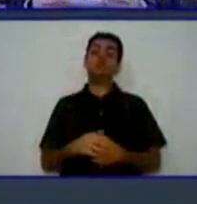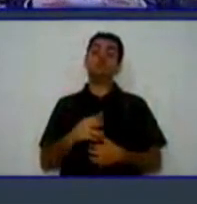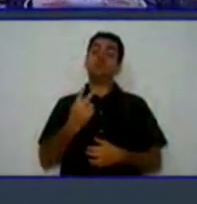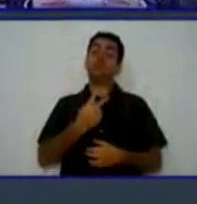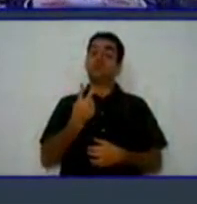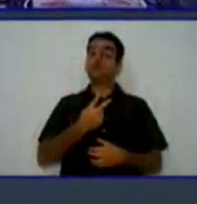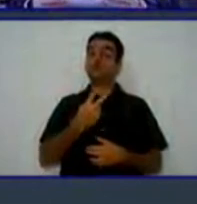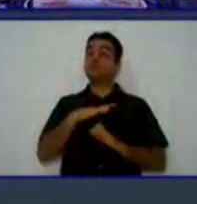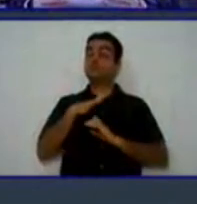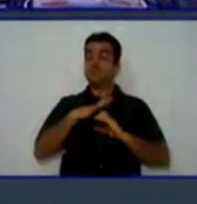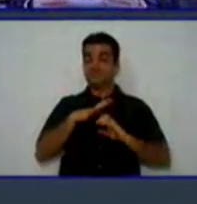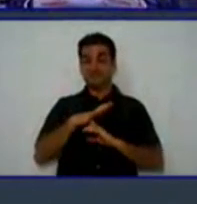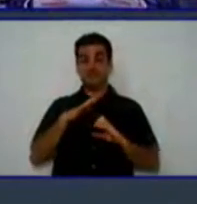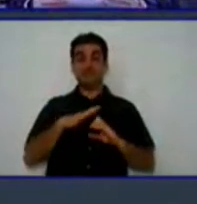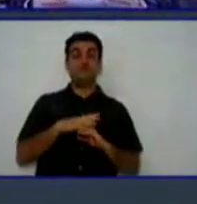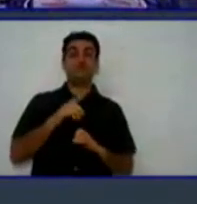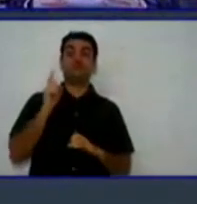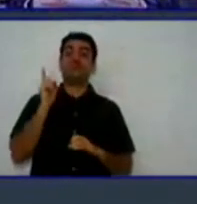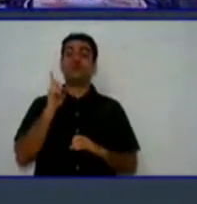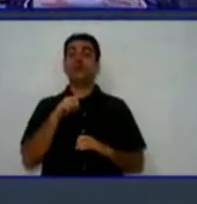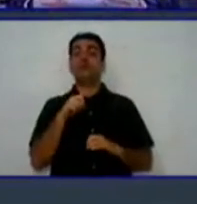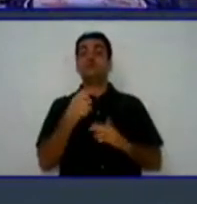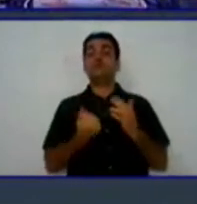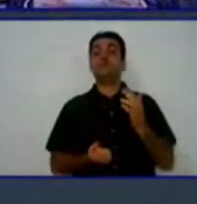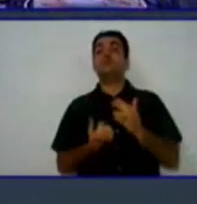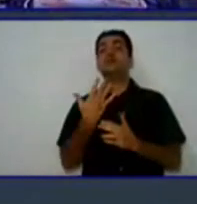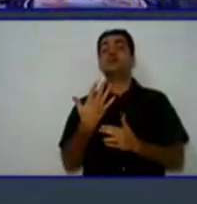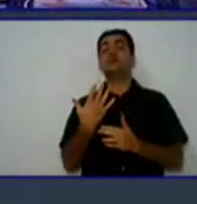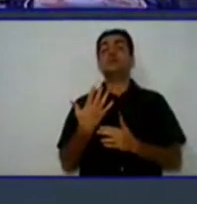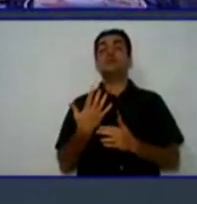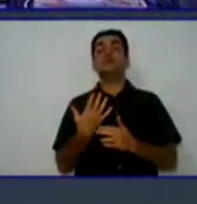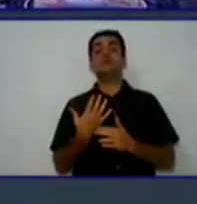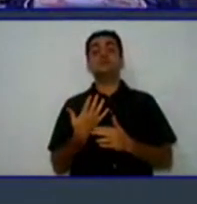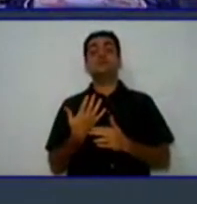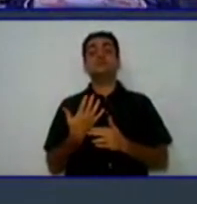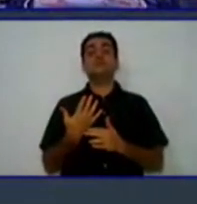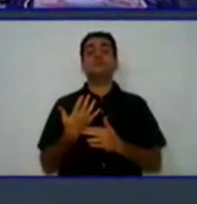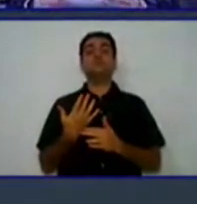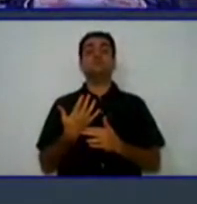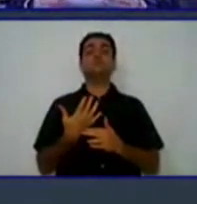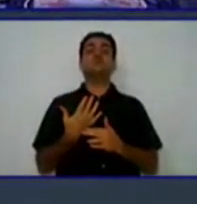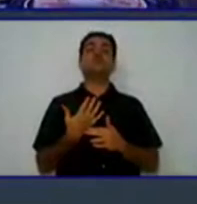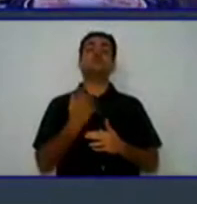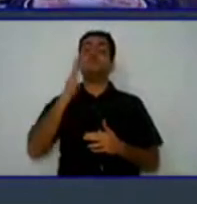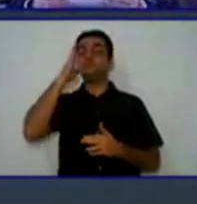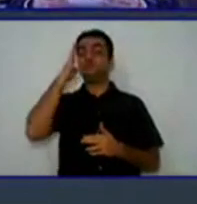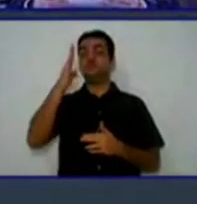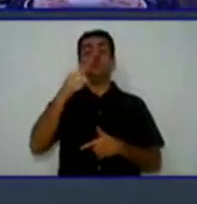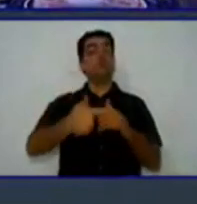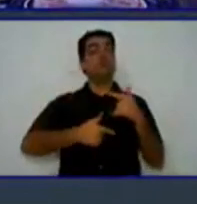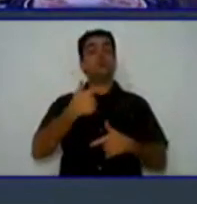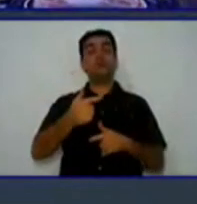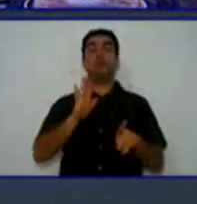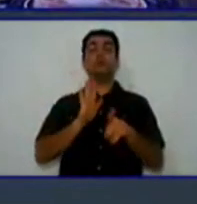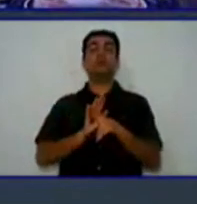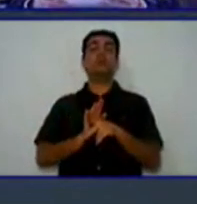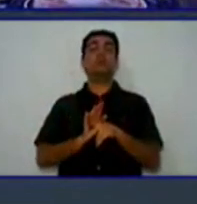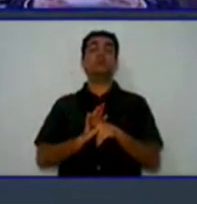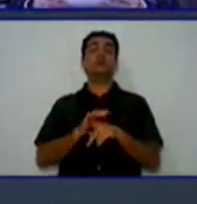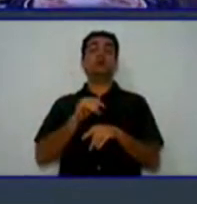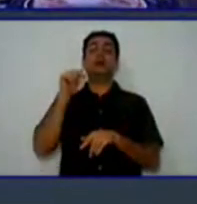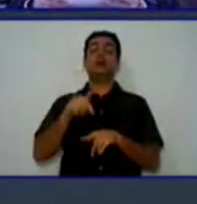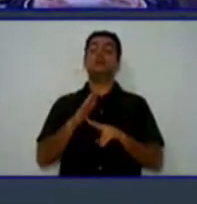duas empresas, elas foram criadas e já de início prestando serviço para a